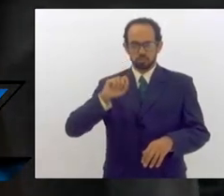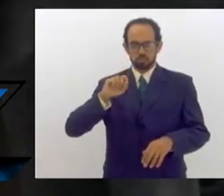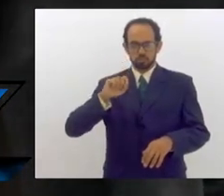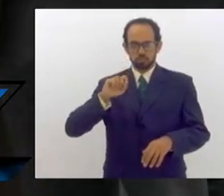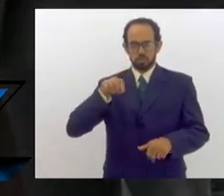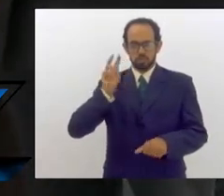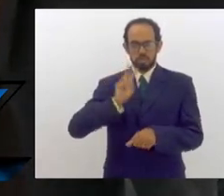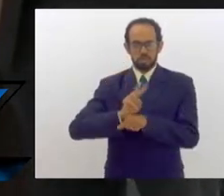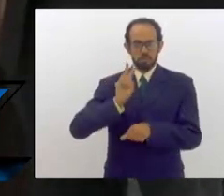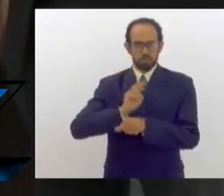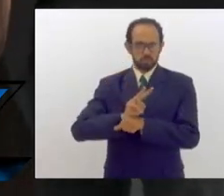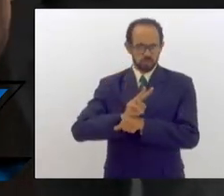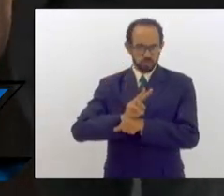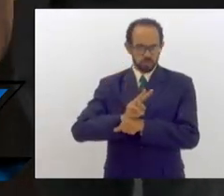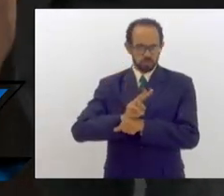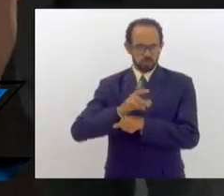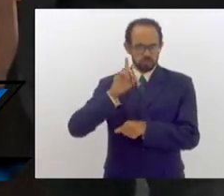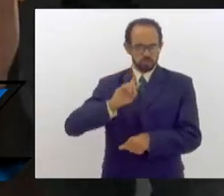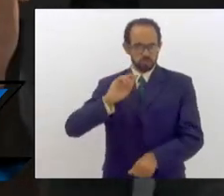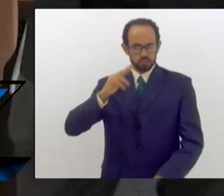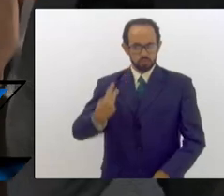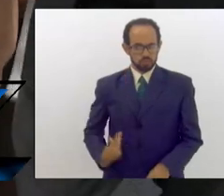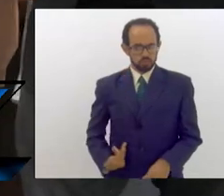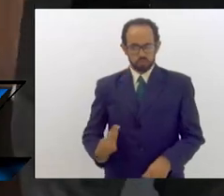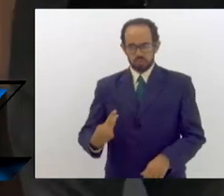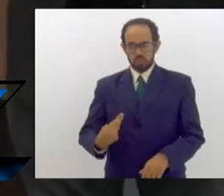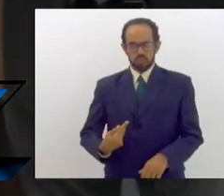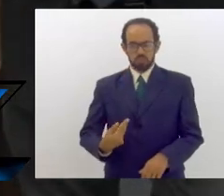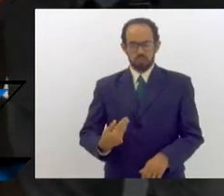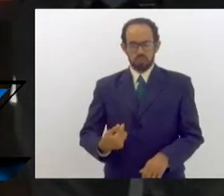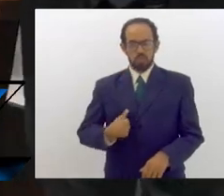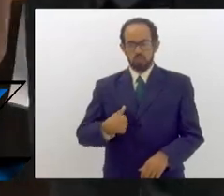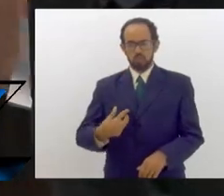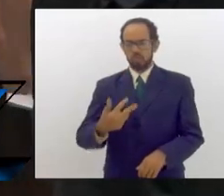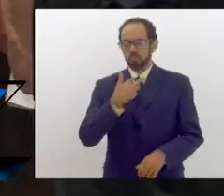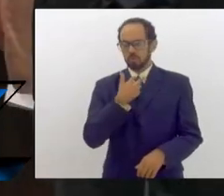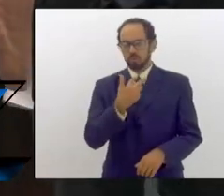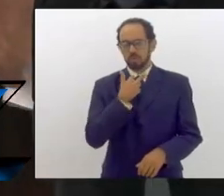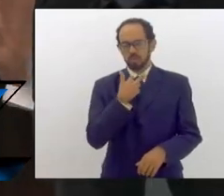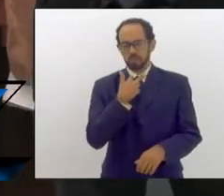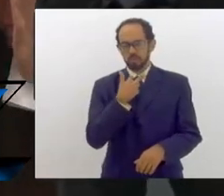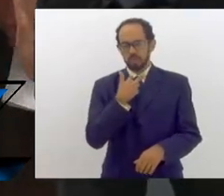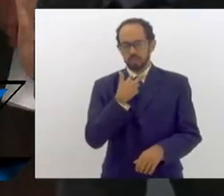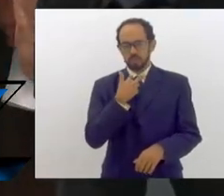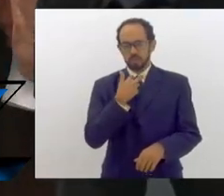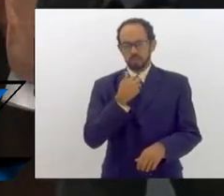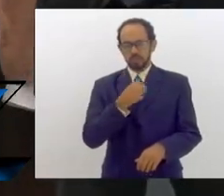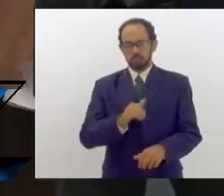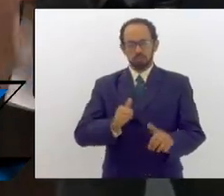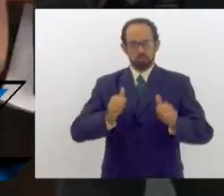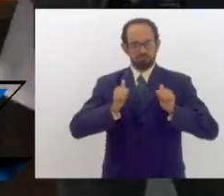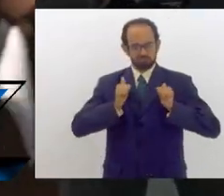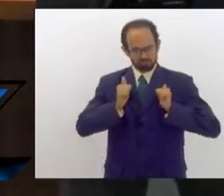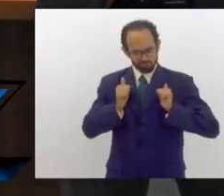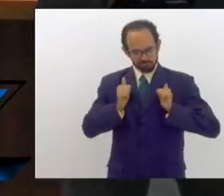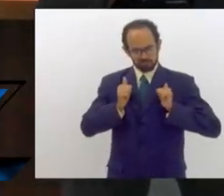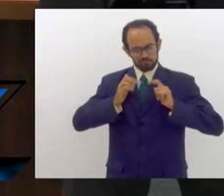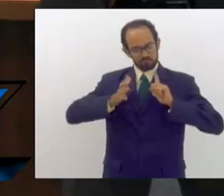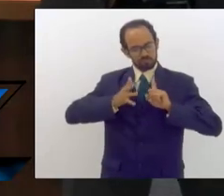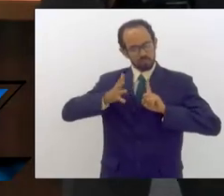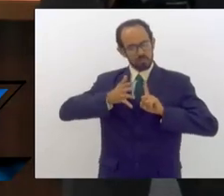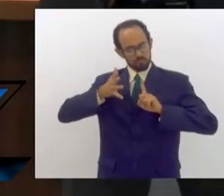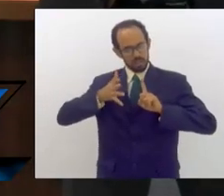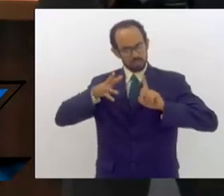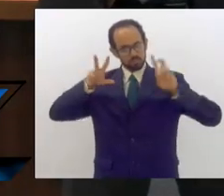uma defensora dos Direitos Humanos eu não poderia deixar de fazer um debate com relação a essa matéria é